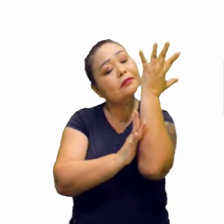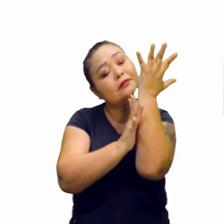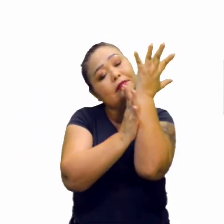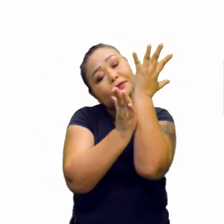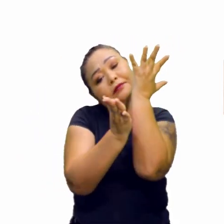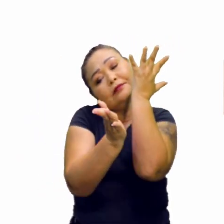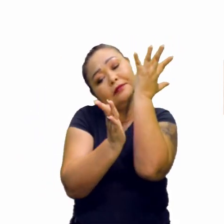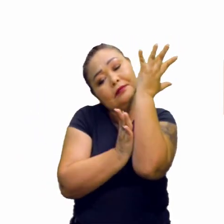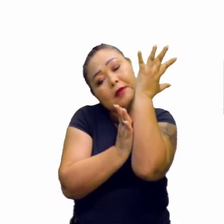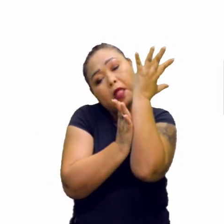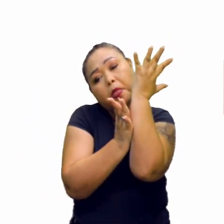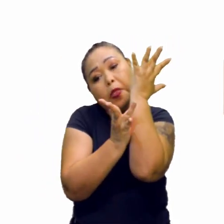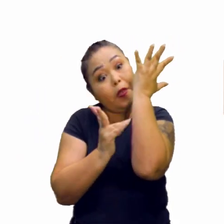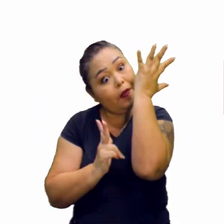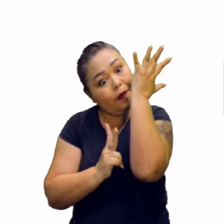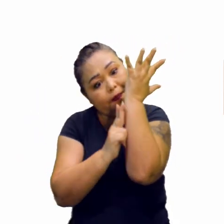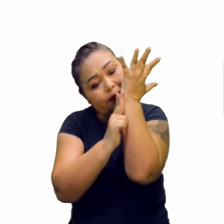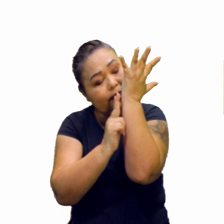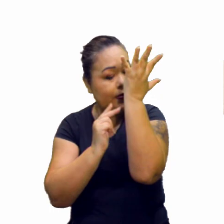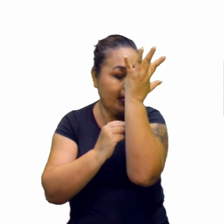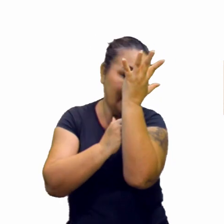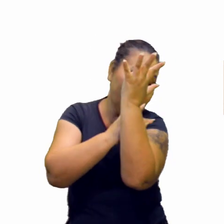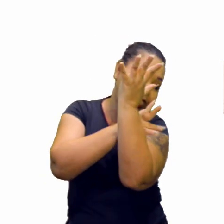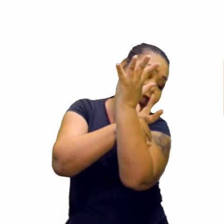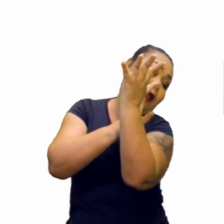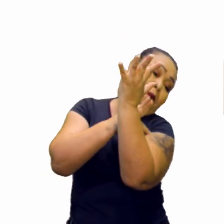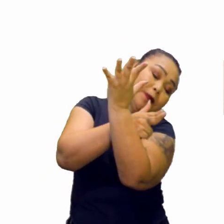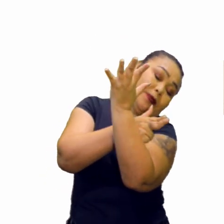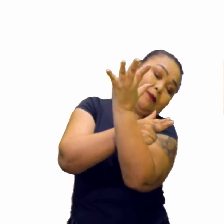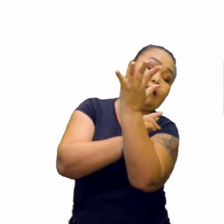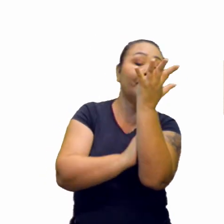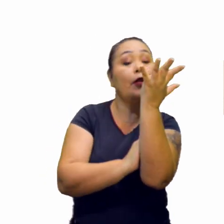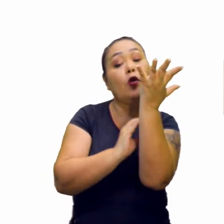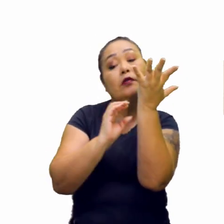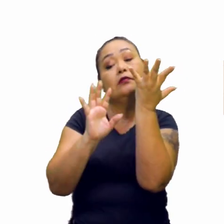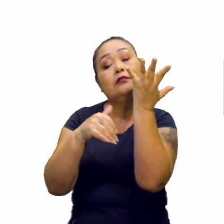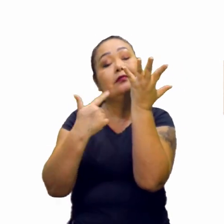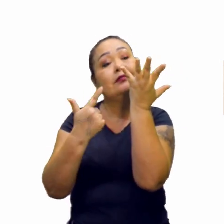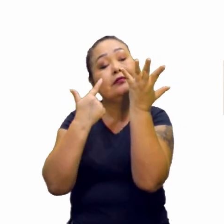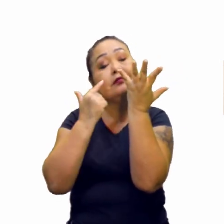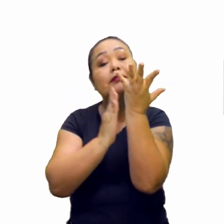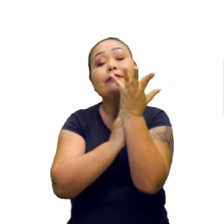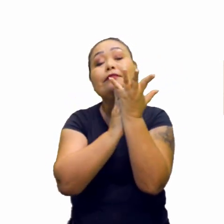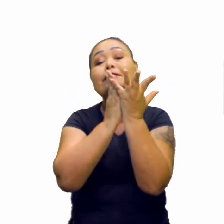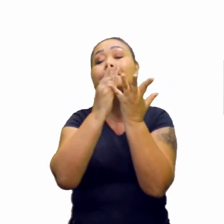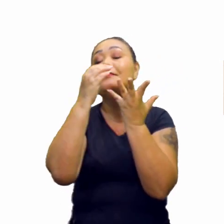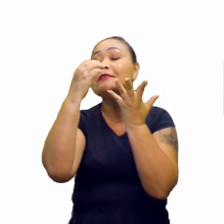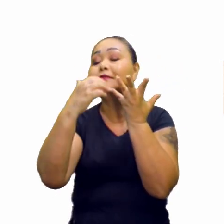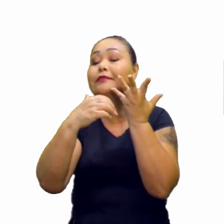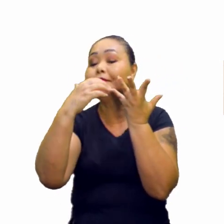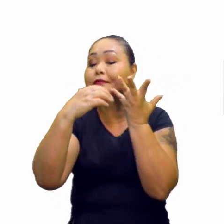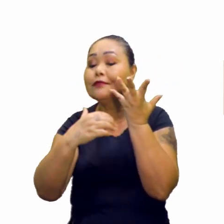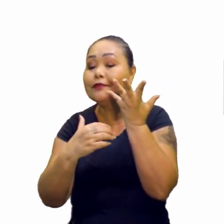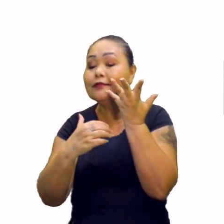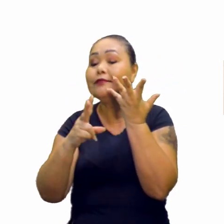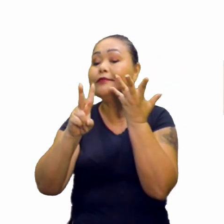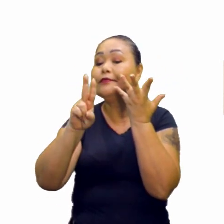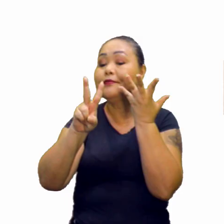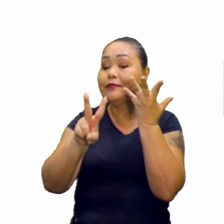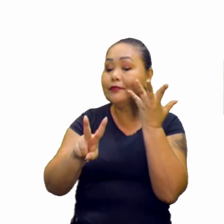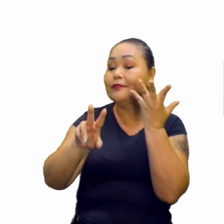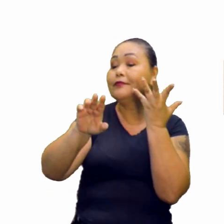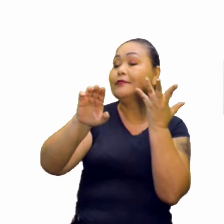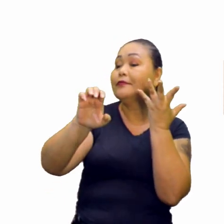fazer as podas de ramos, né, de frutificação e ramos vegetativos,